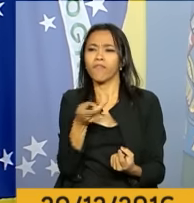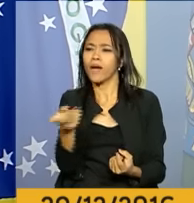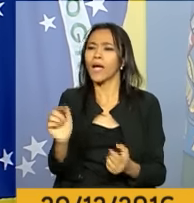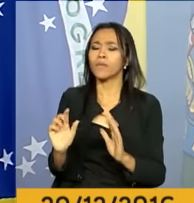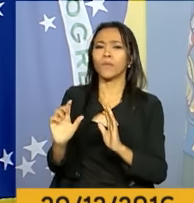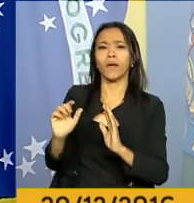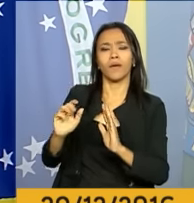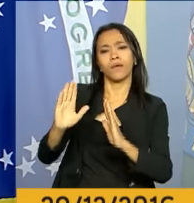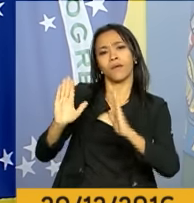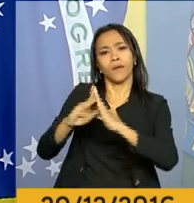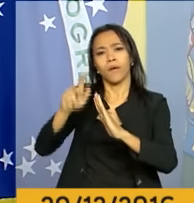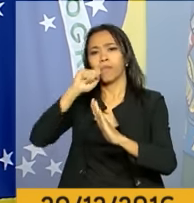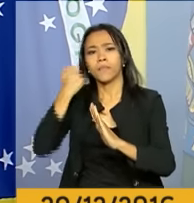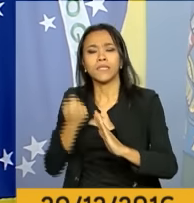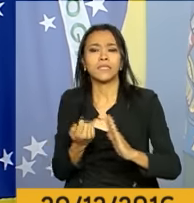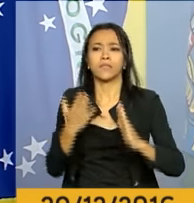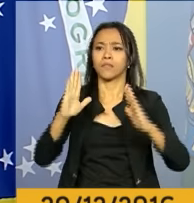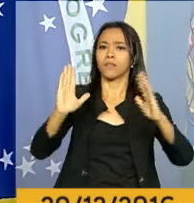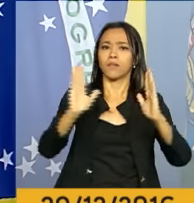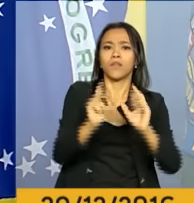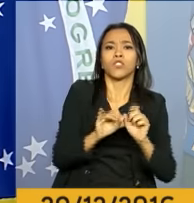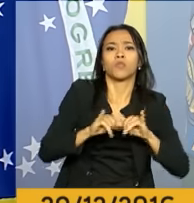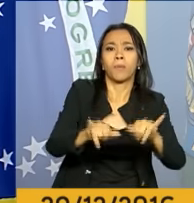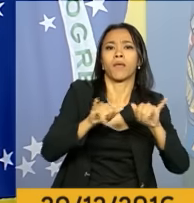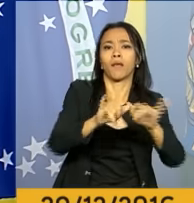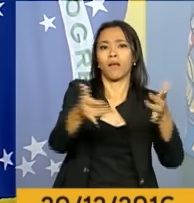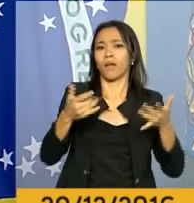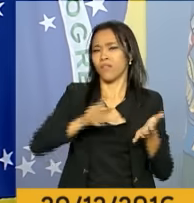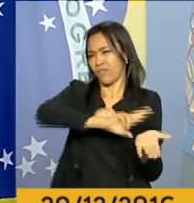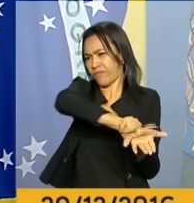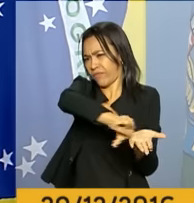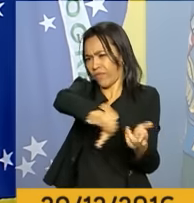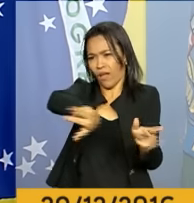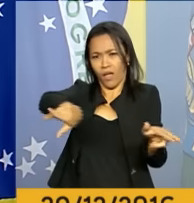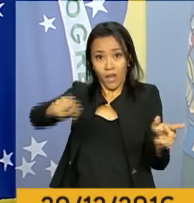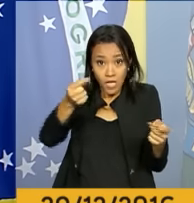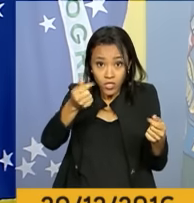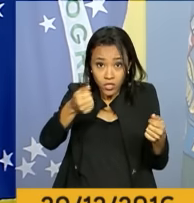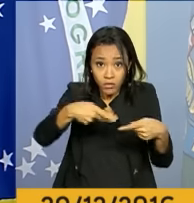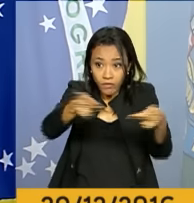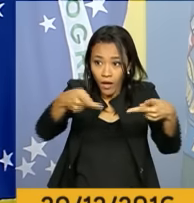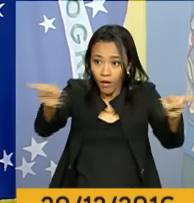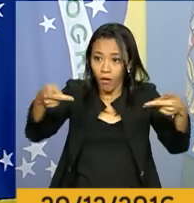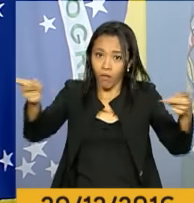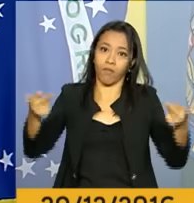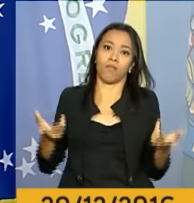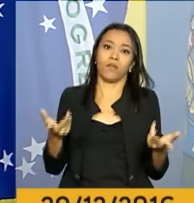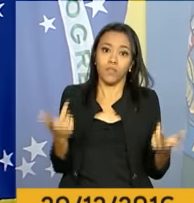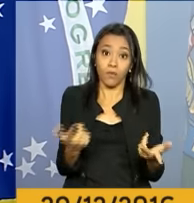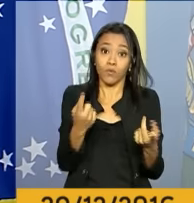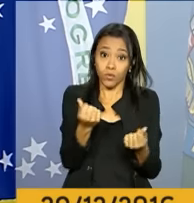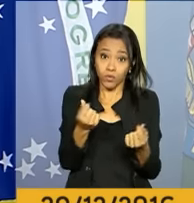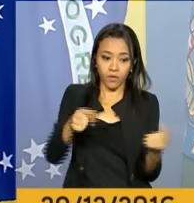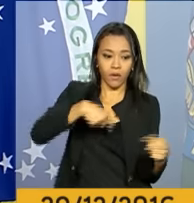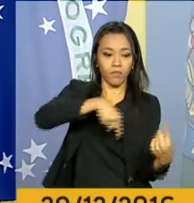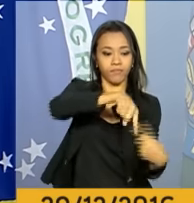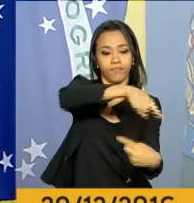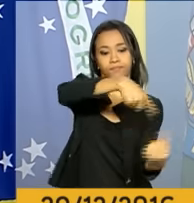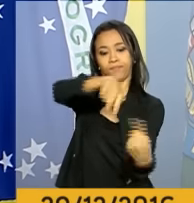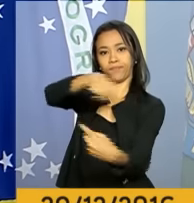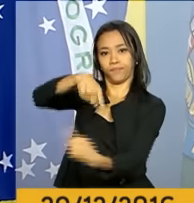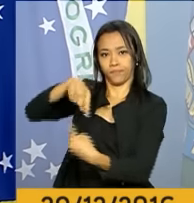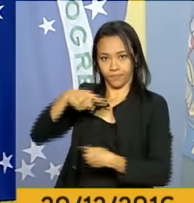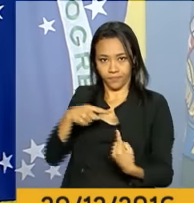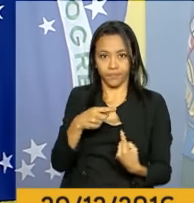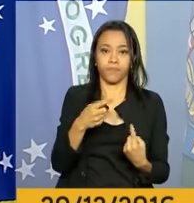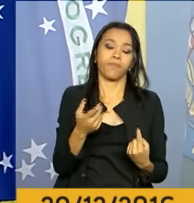para armazém e para outras tantas atividades não é portanto uma movimentação da economia